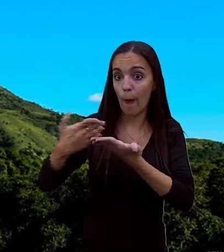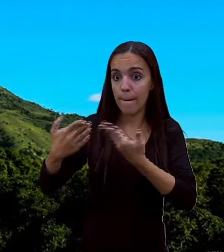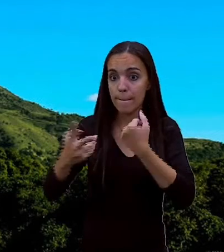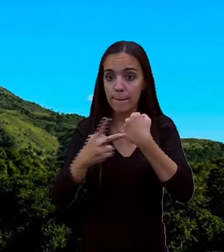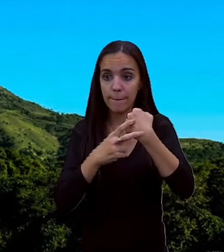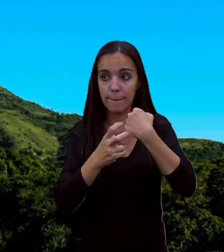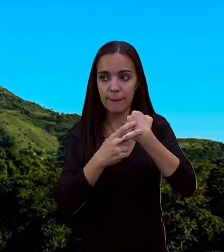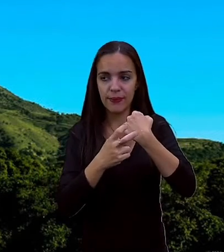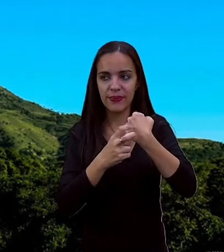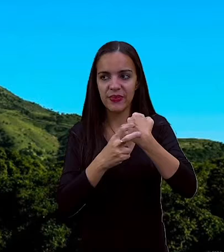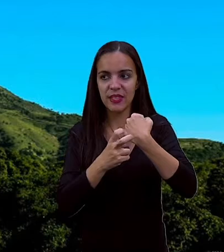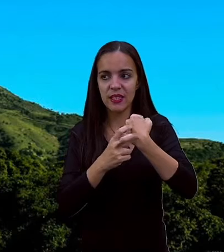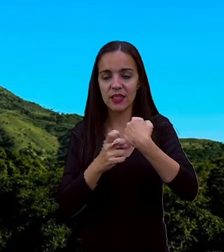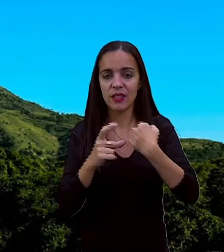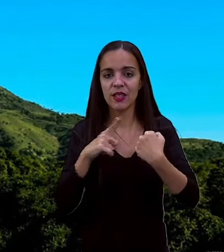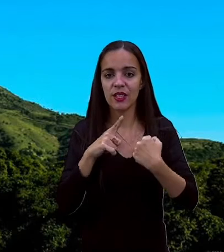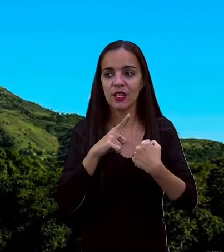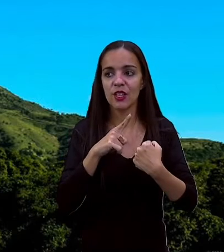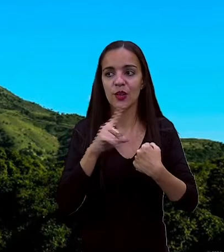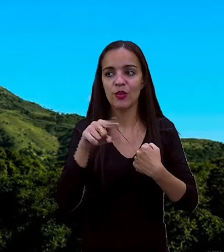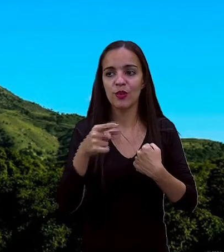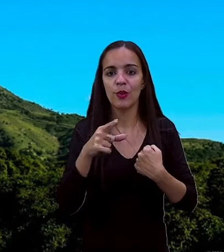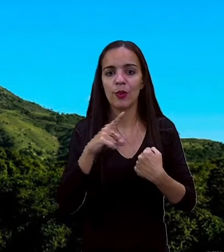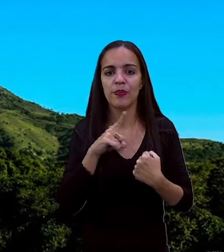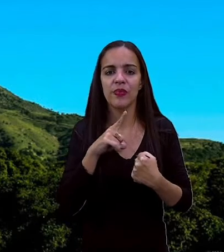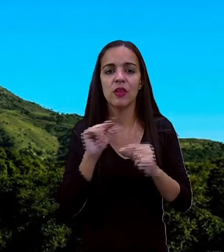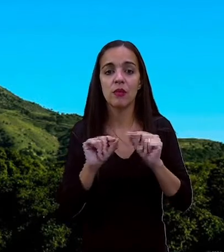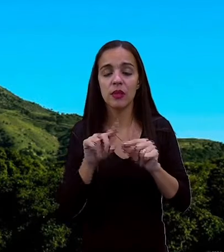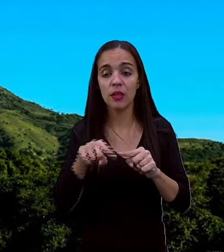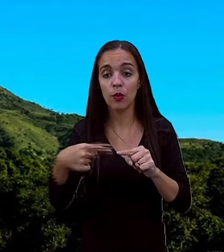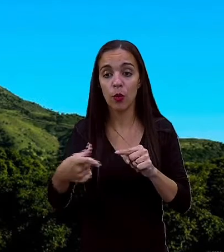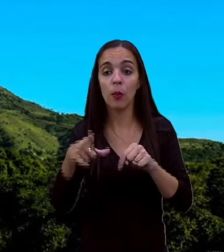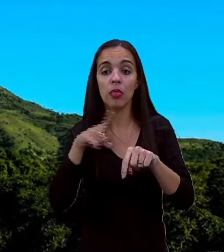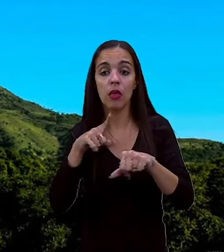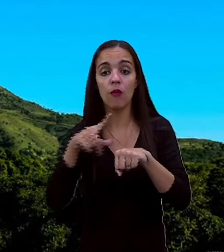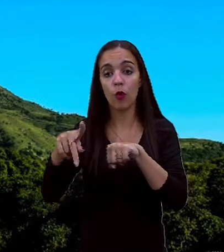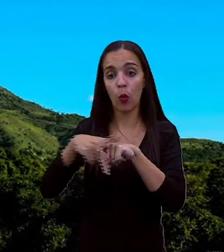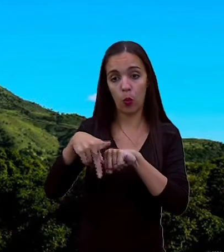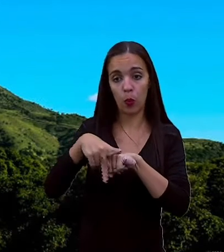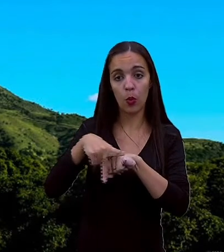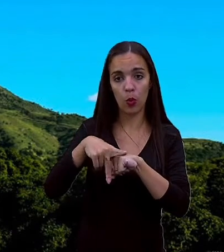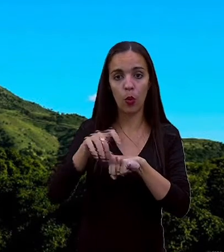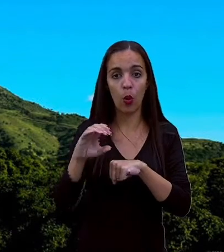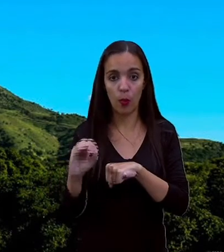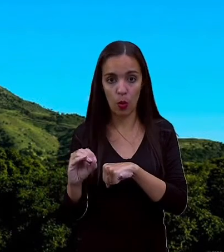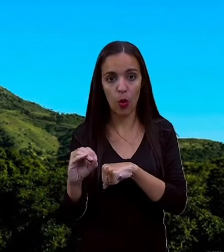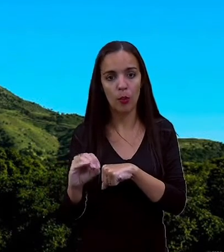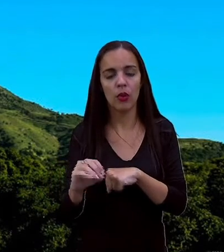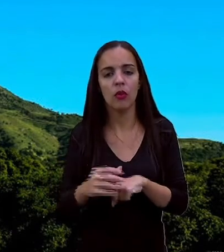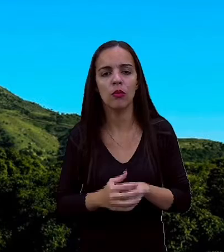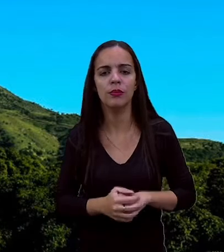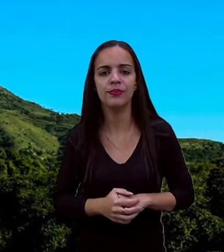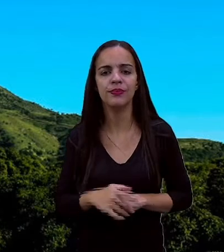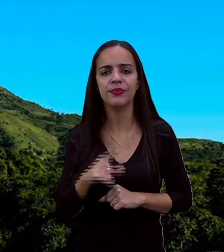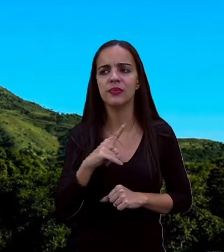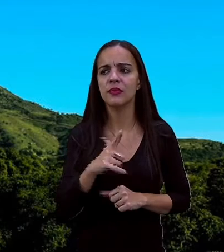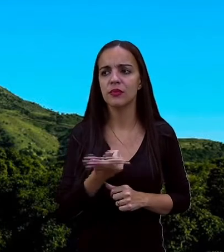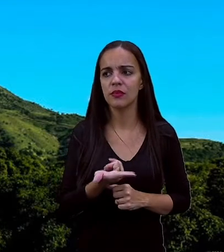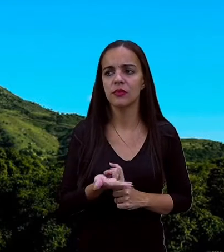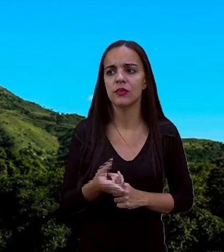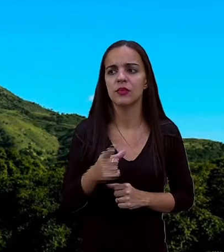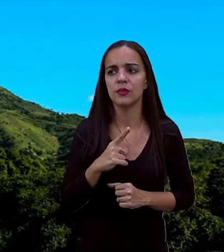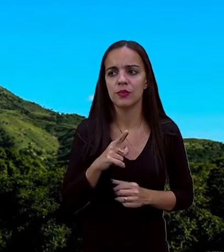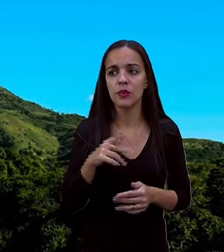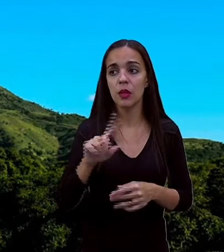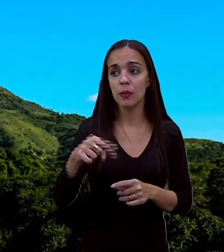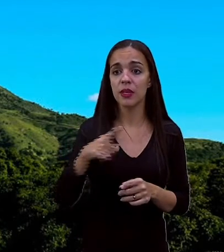verbo e aí em seguida eu tive o pronome oblíquo me. Então, se eu comecei com o verbo e for utilizar um pronome, ele vai